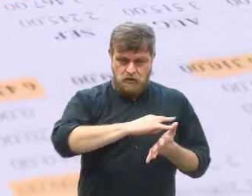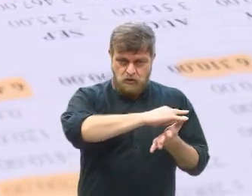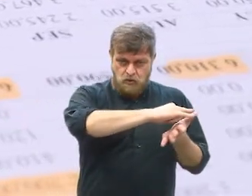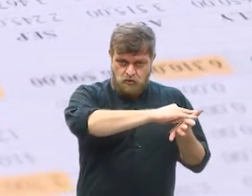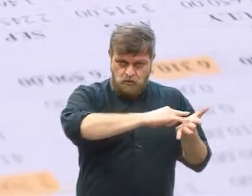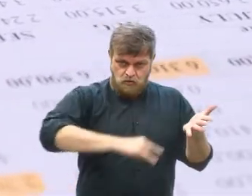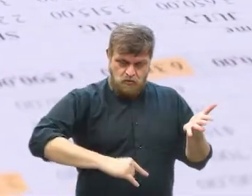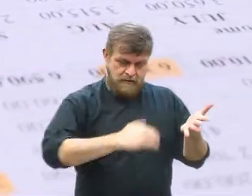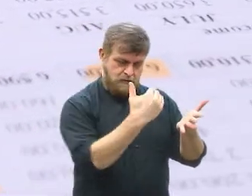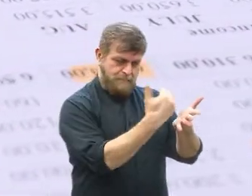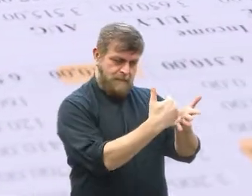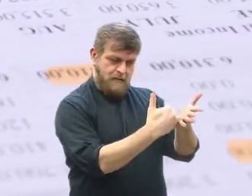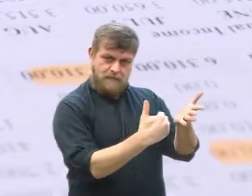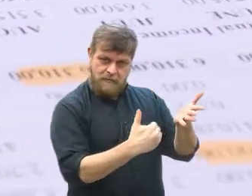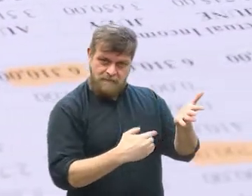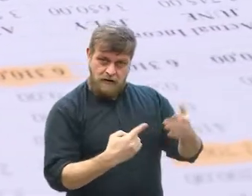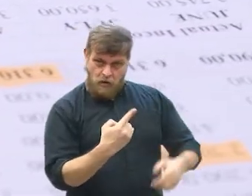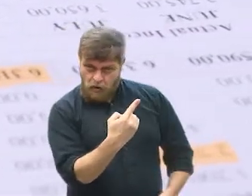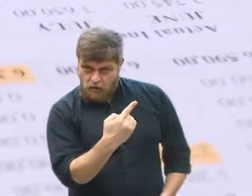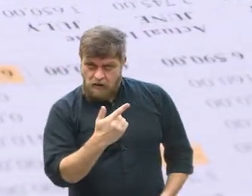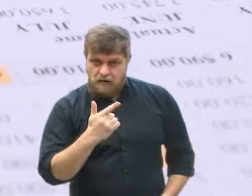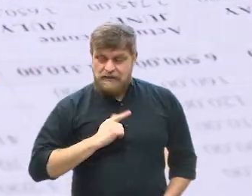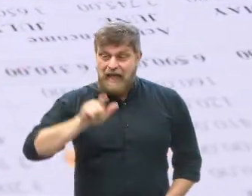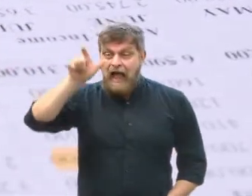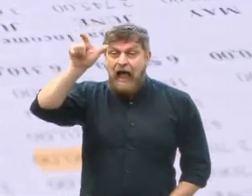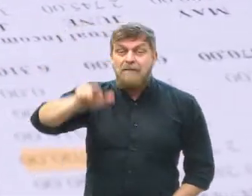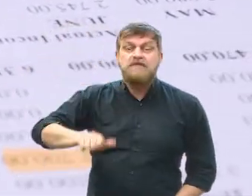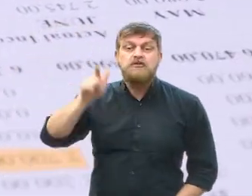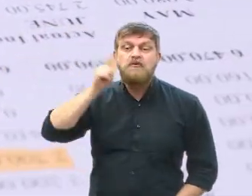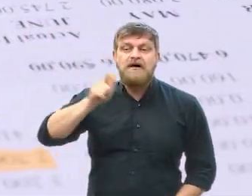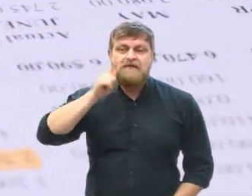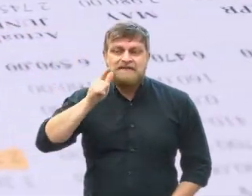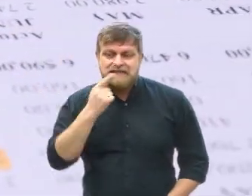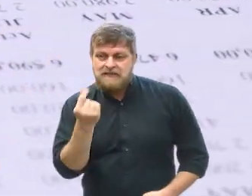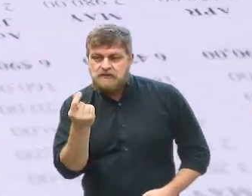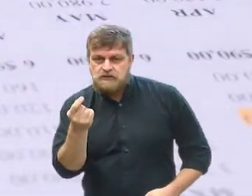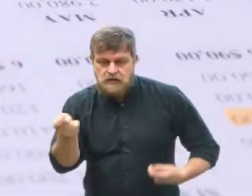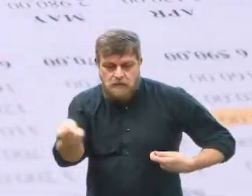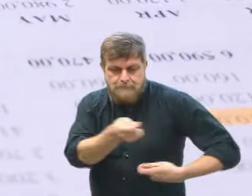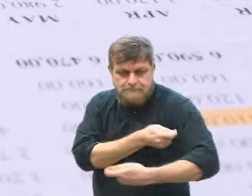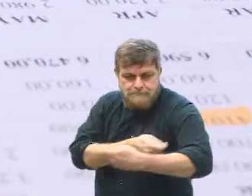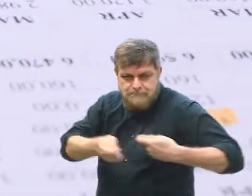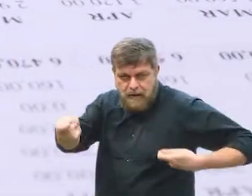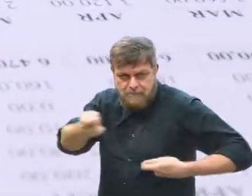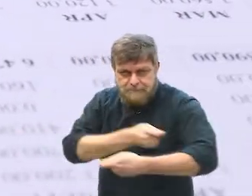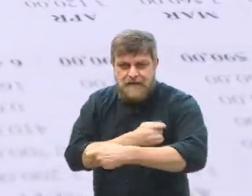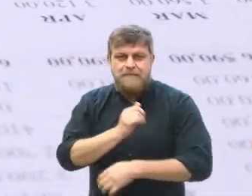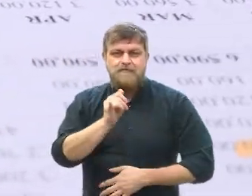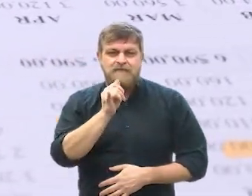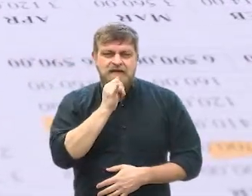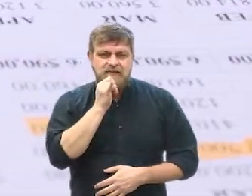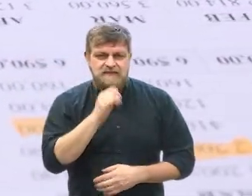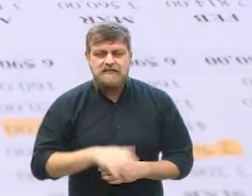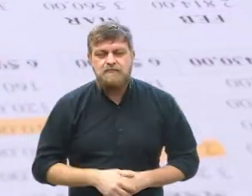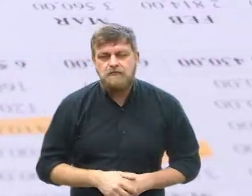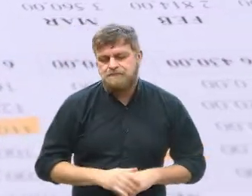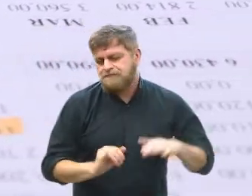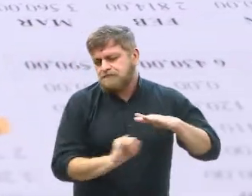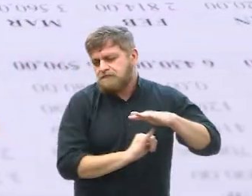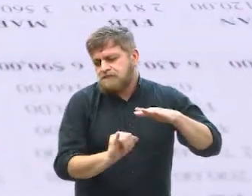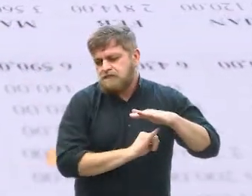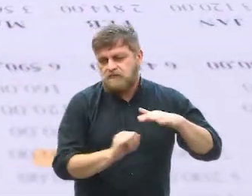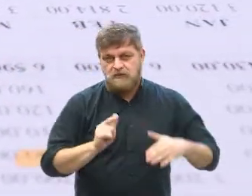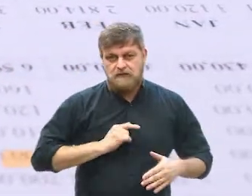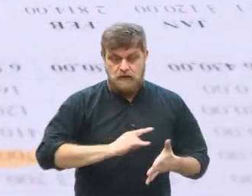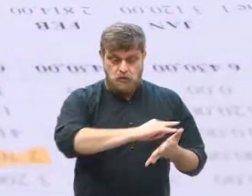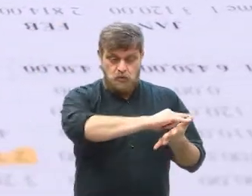emitem títulos para que façam o financiamento de suas operações. Então, por exemplo, uma instituição financeira